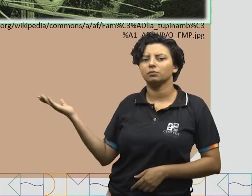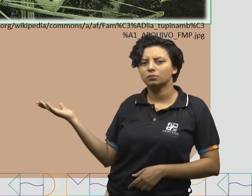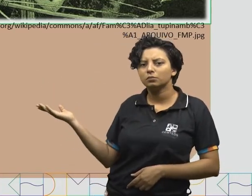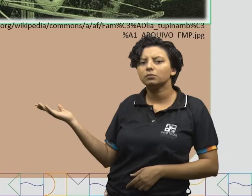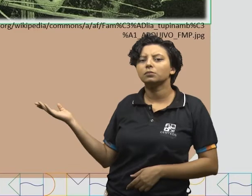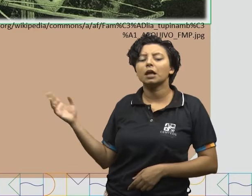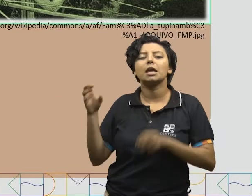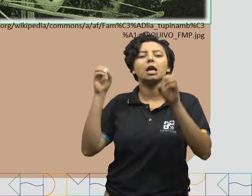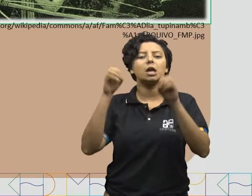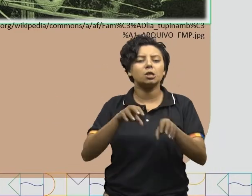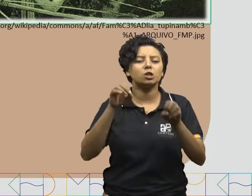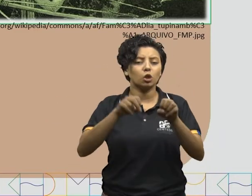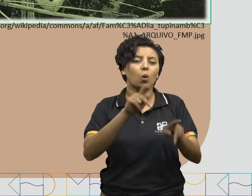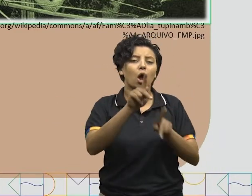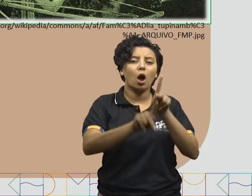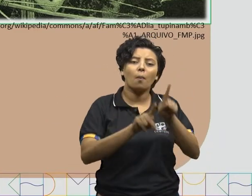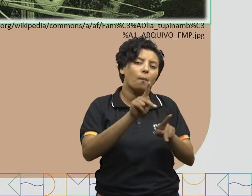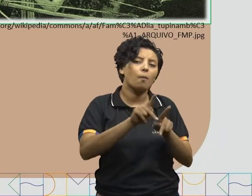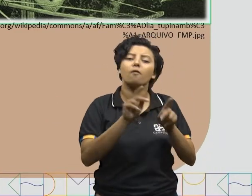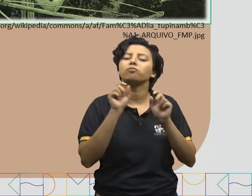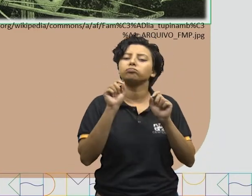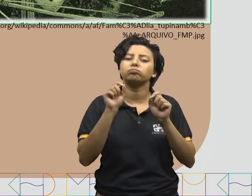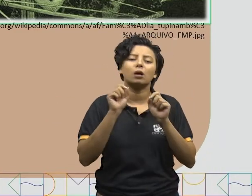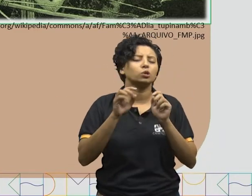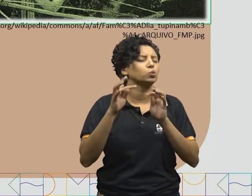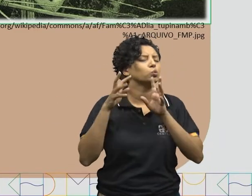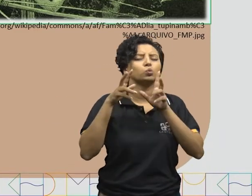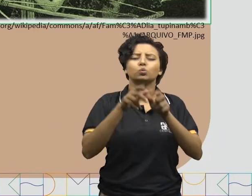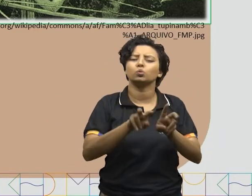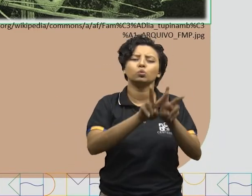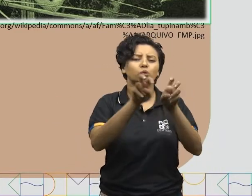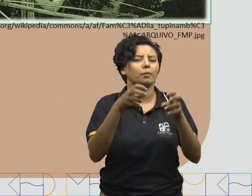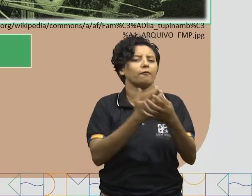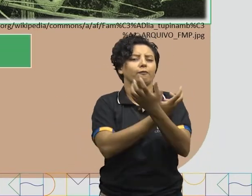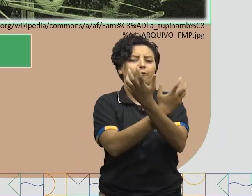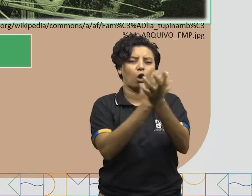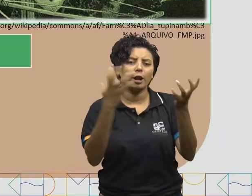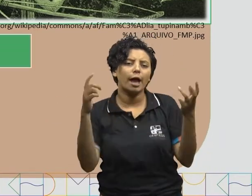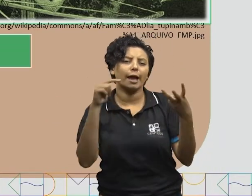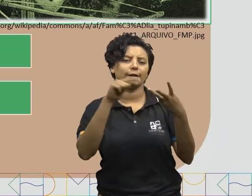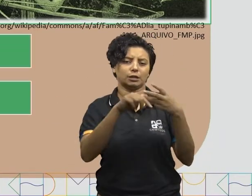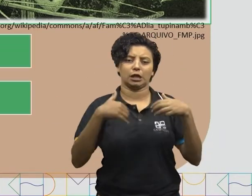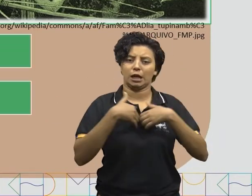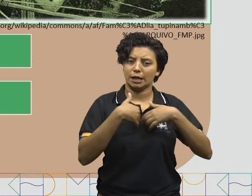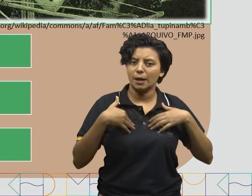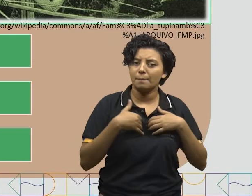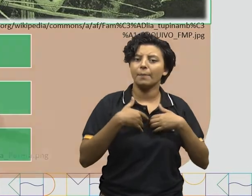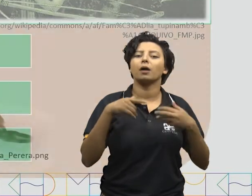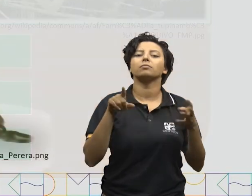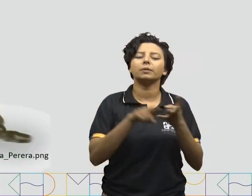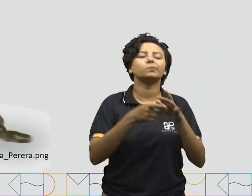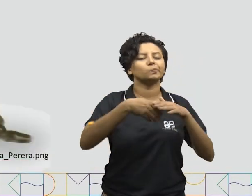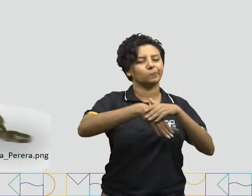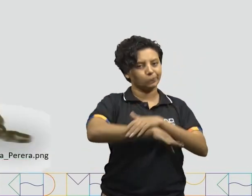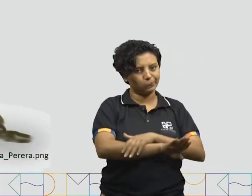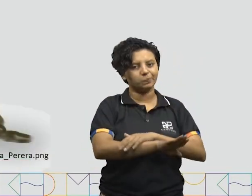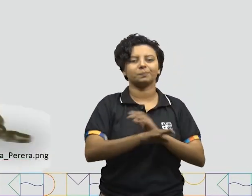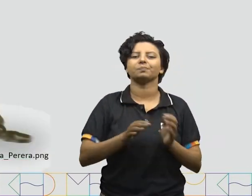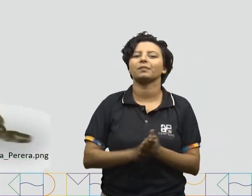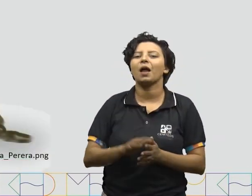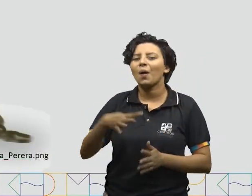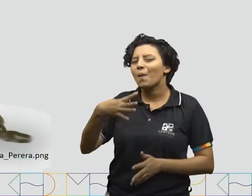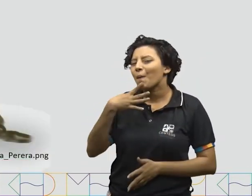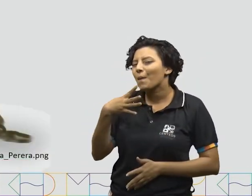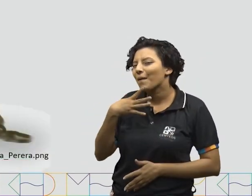aos antepassados dos tupinambás tudo sobre a floresta, os animais e os costumes. Já ouviram falar de